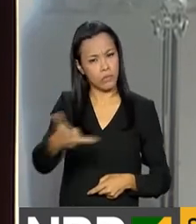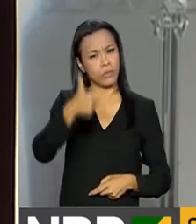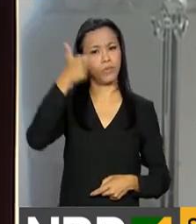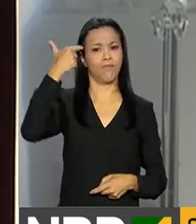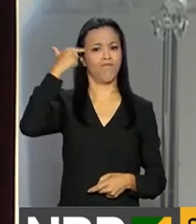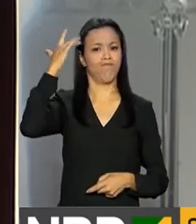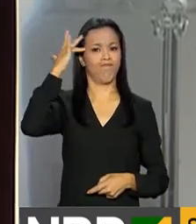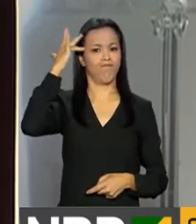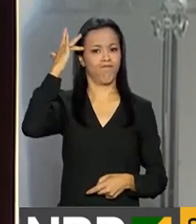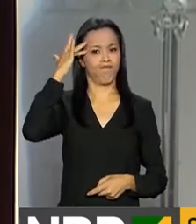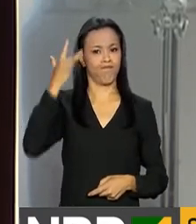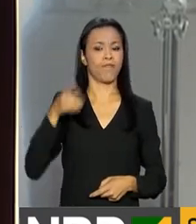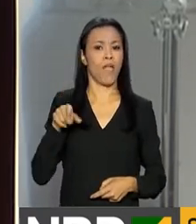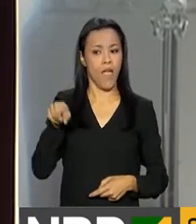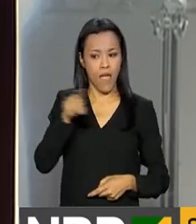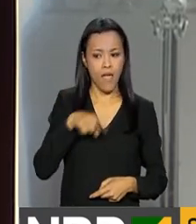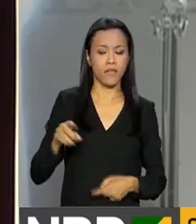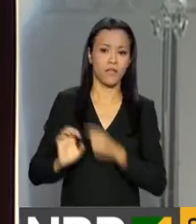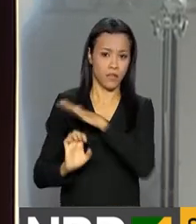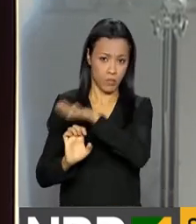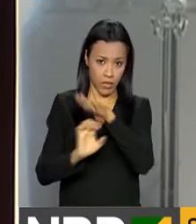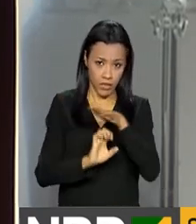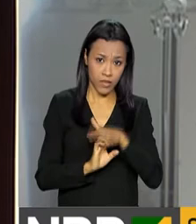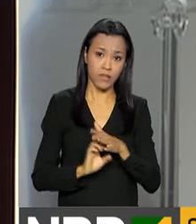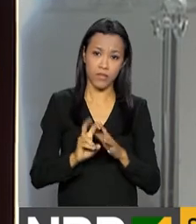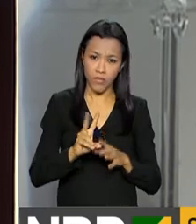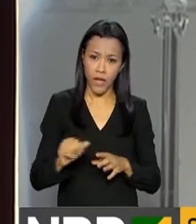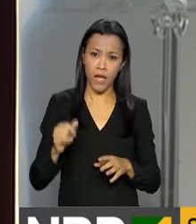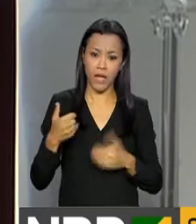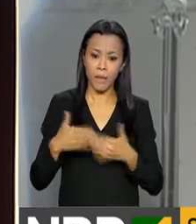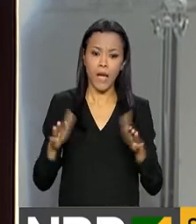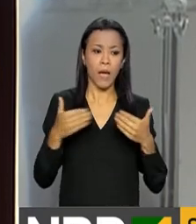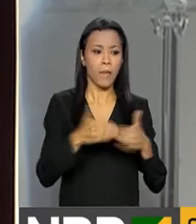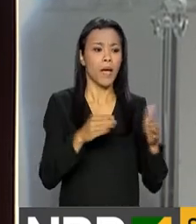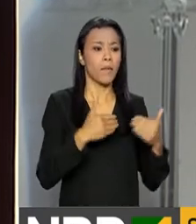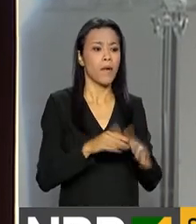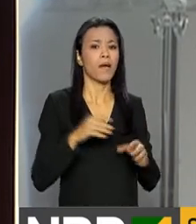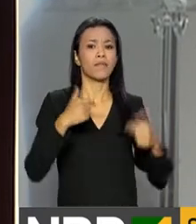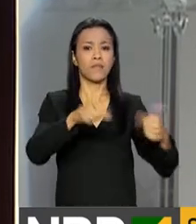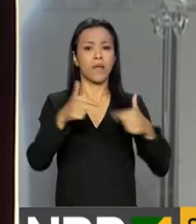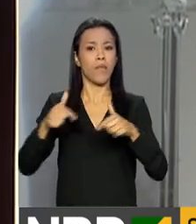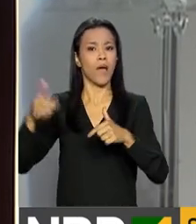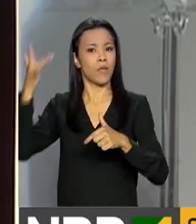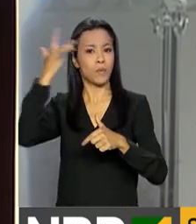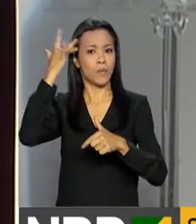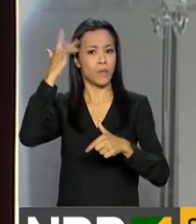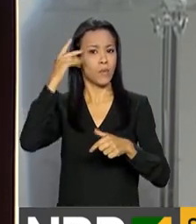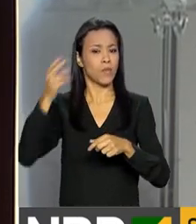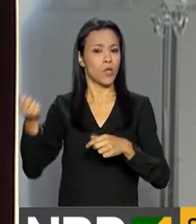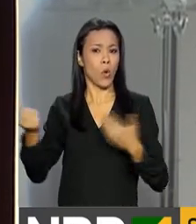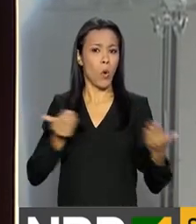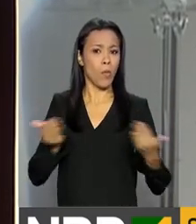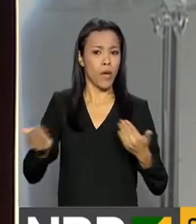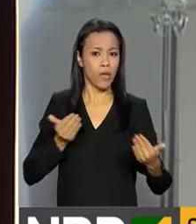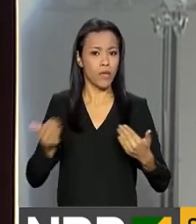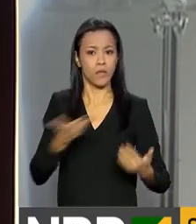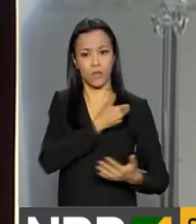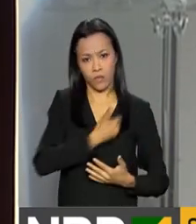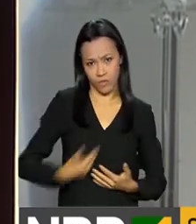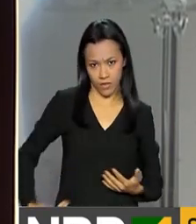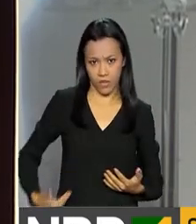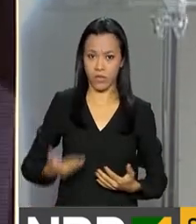eficientes. As empresas certamente vão gerar empregos de melhor qualidade do que no serviço público. Então nós